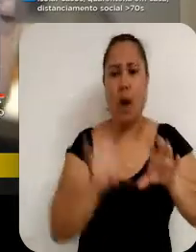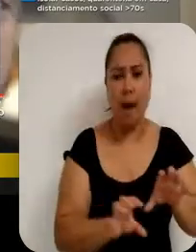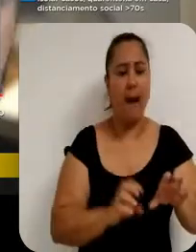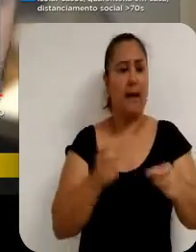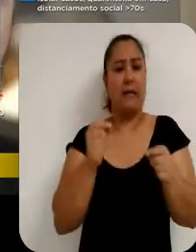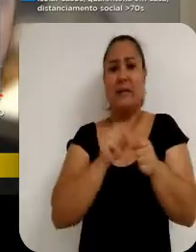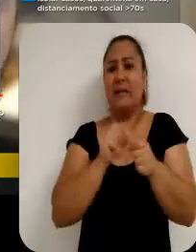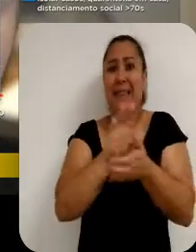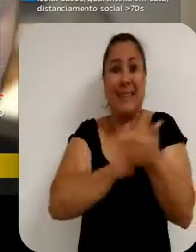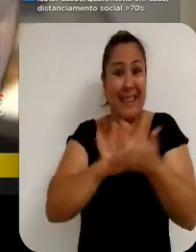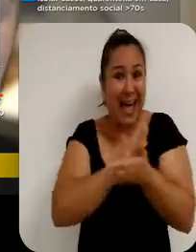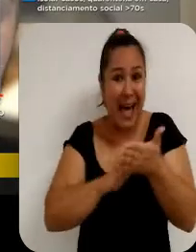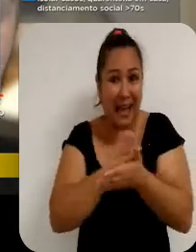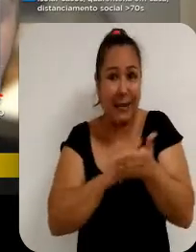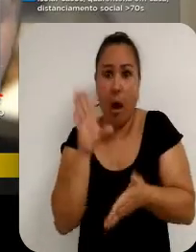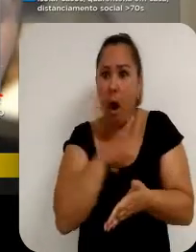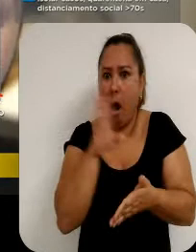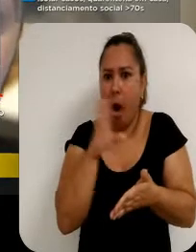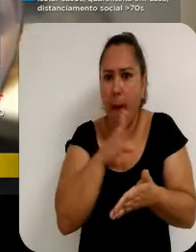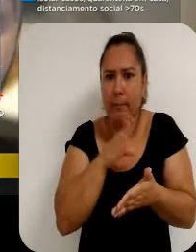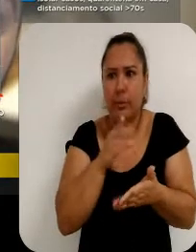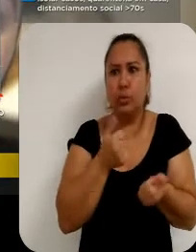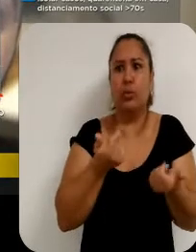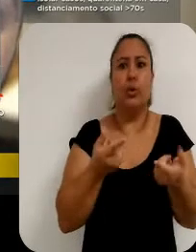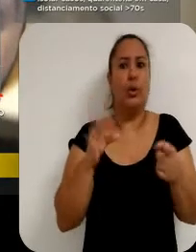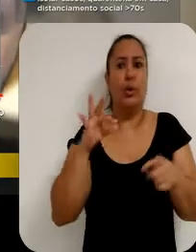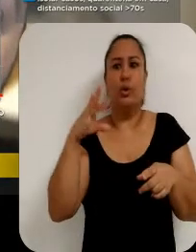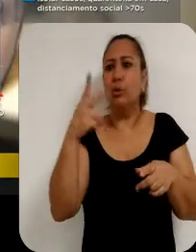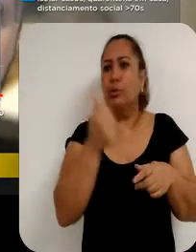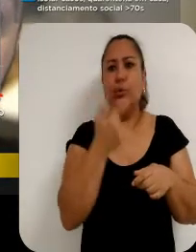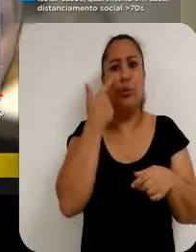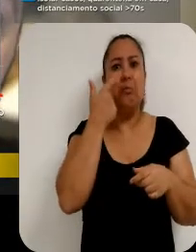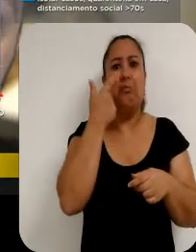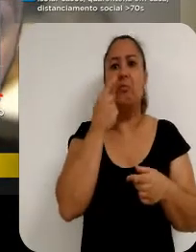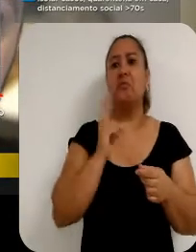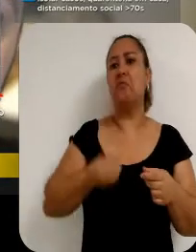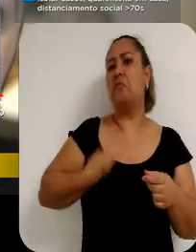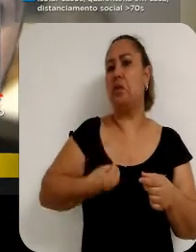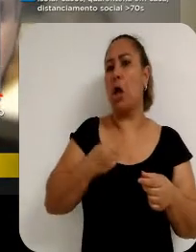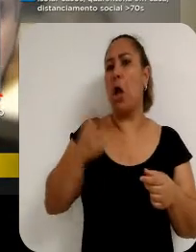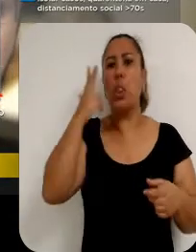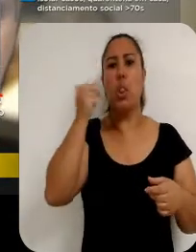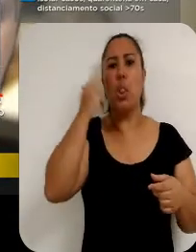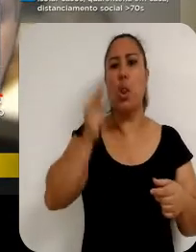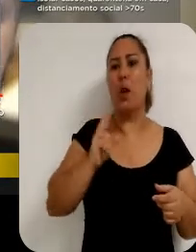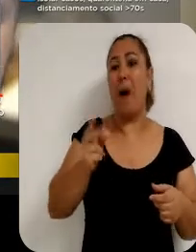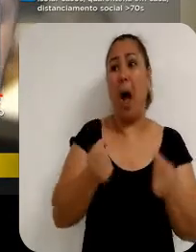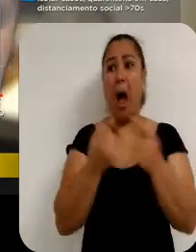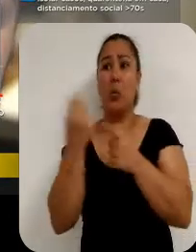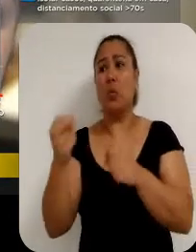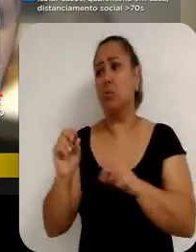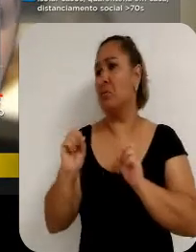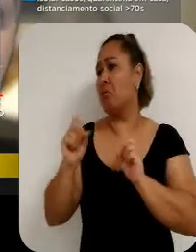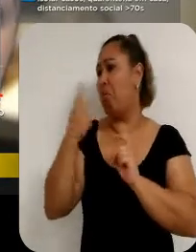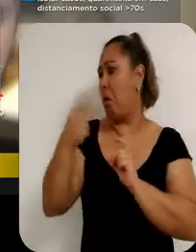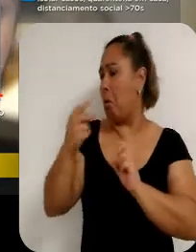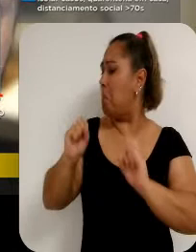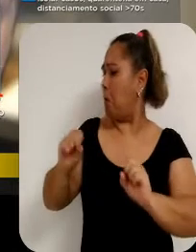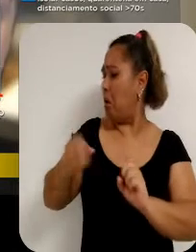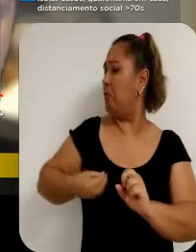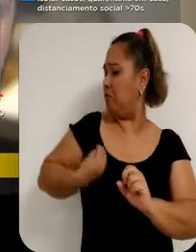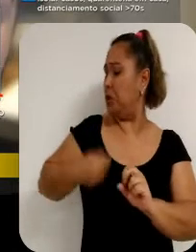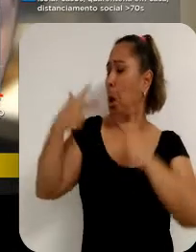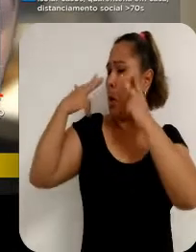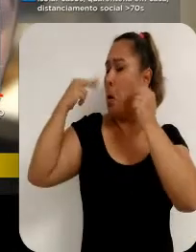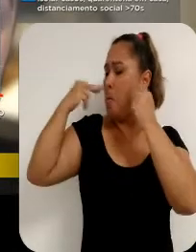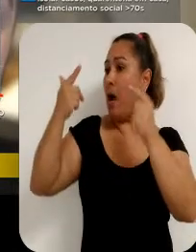emergência, se todo mundo tivesse seguido a vida normal, como alguns estão pregando, seguindo essa projeção aqui,